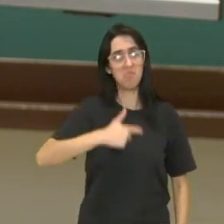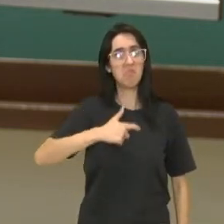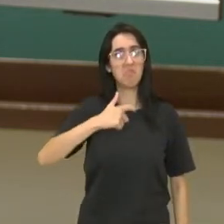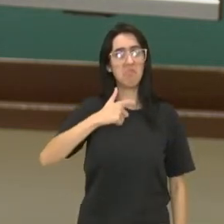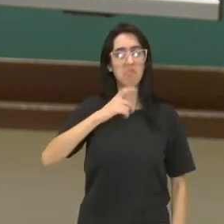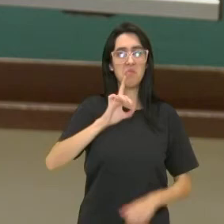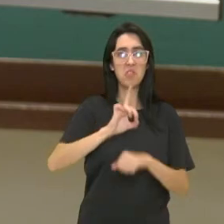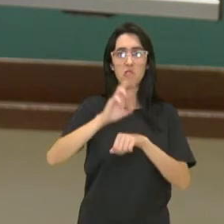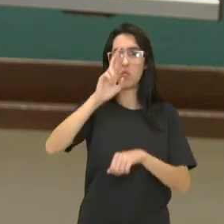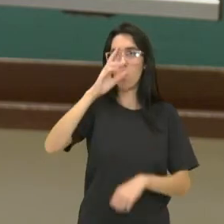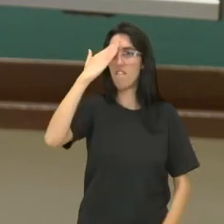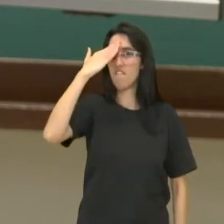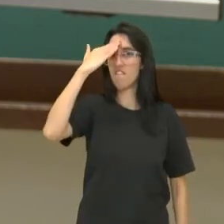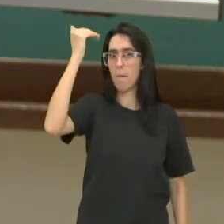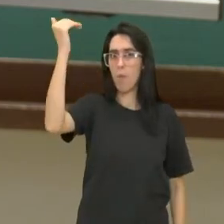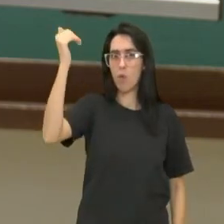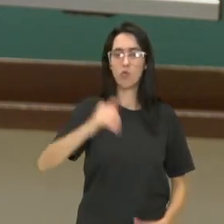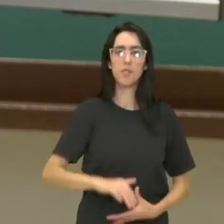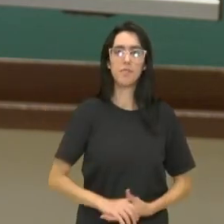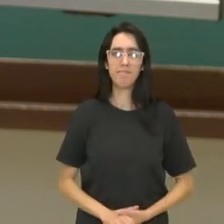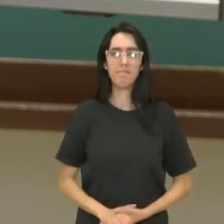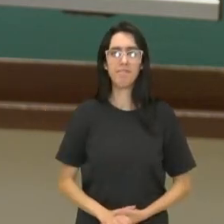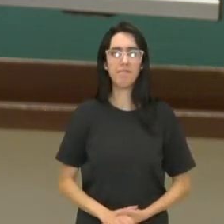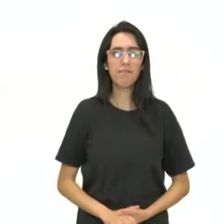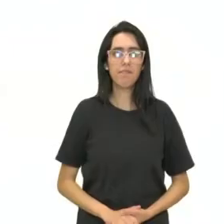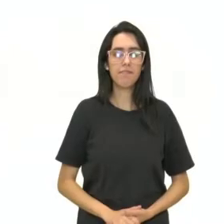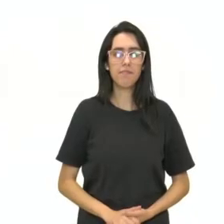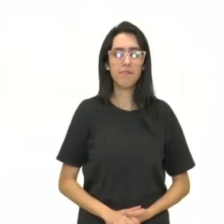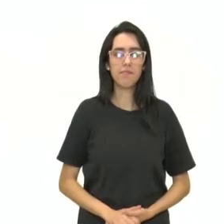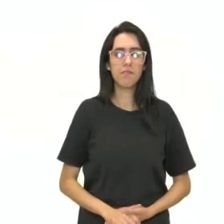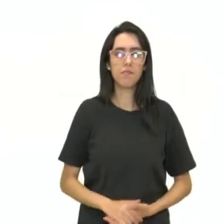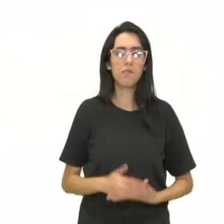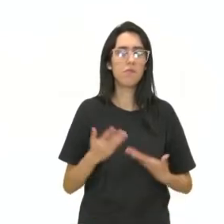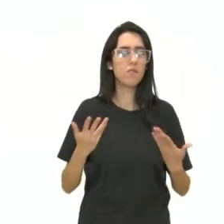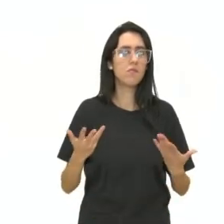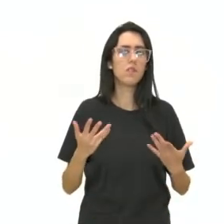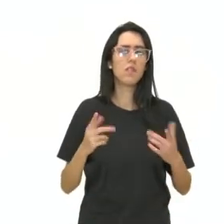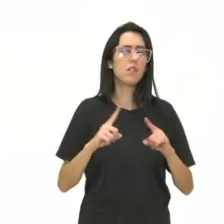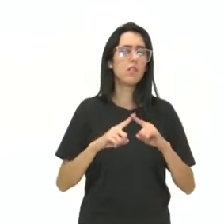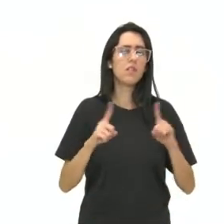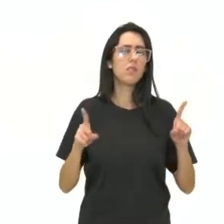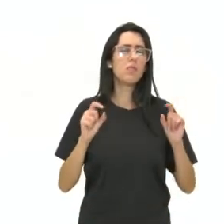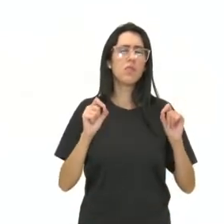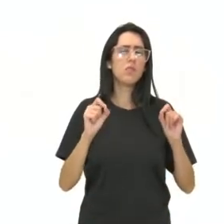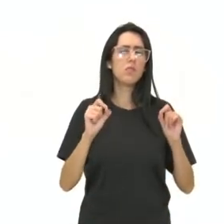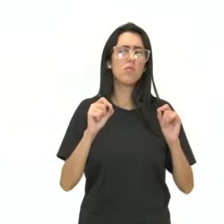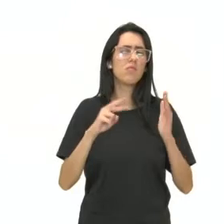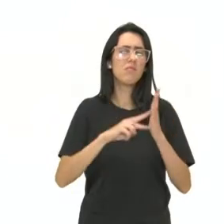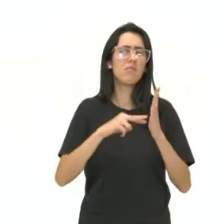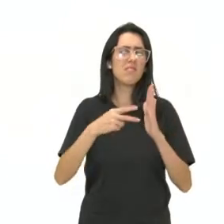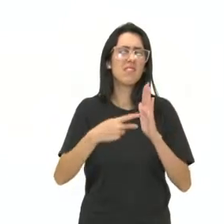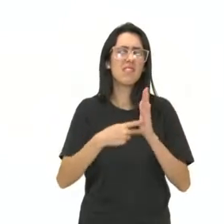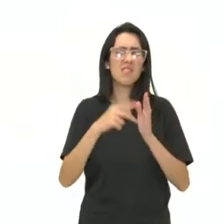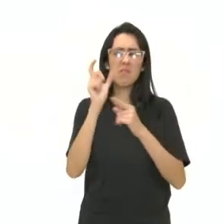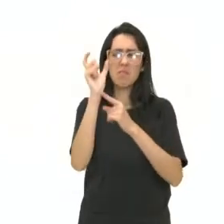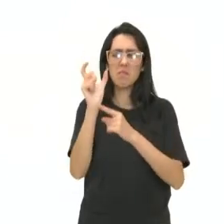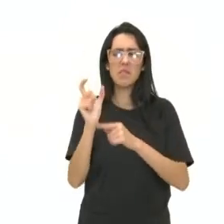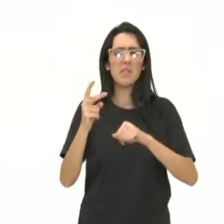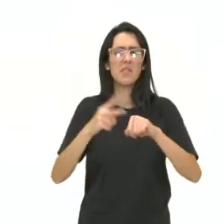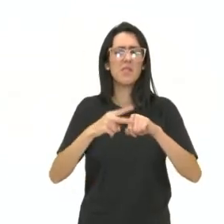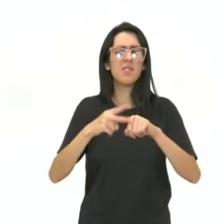famoso. Bueno, que são isso? Que é isto? Llegar a ser e